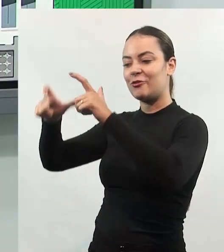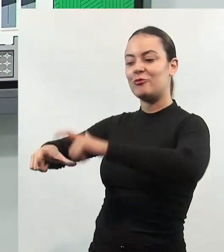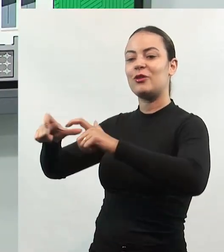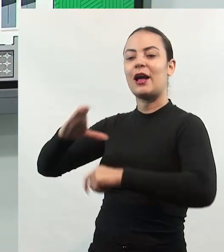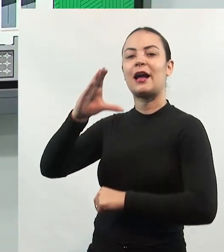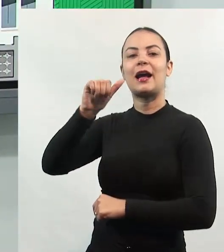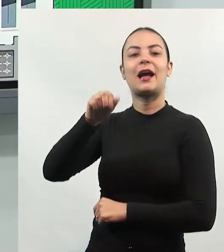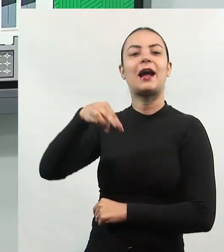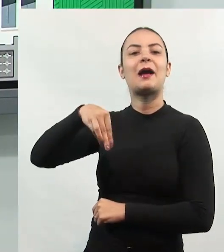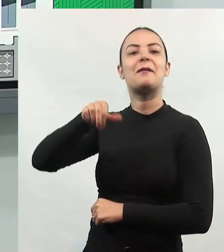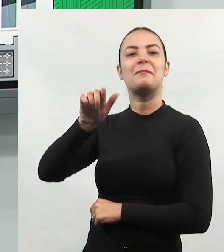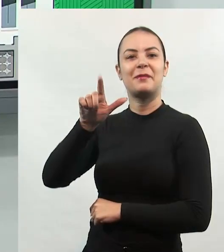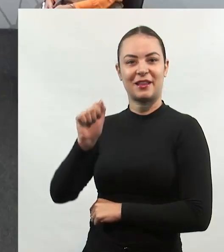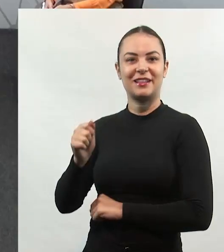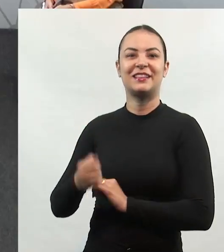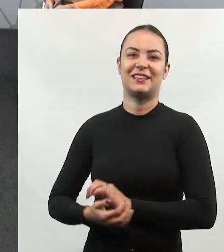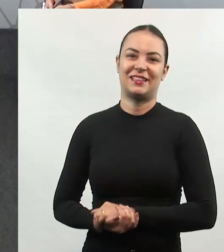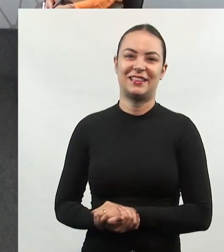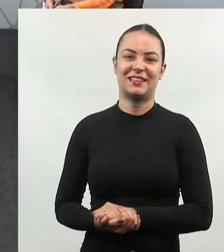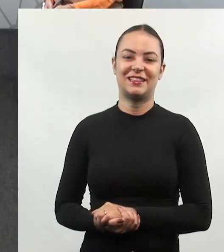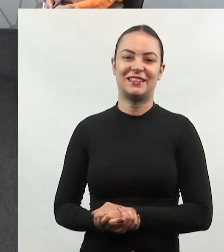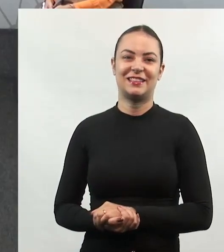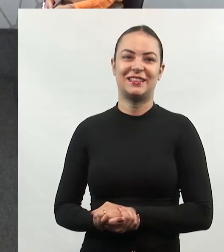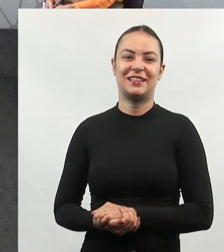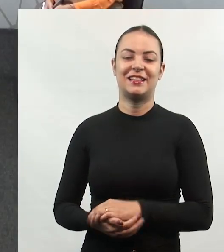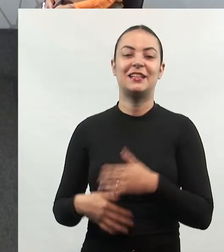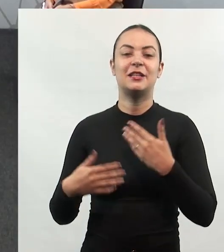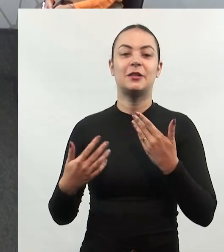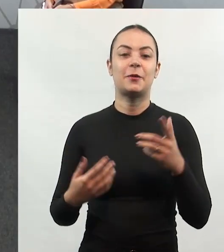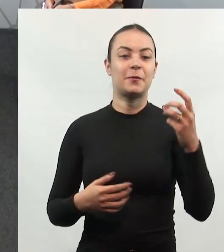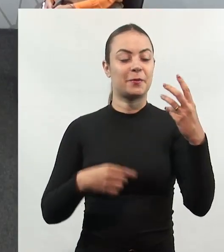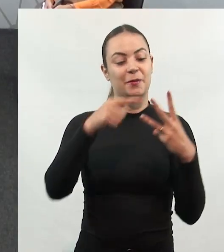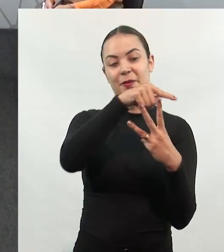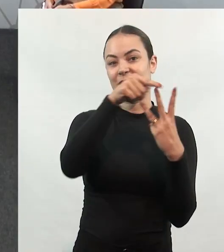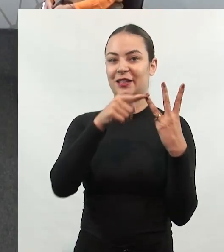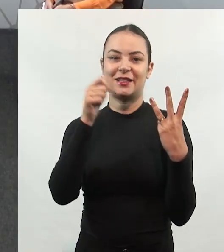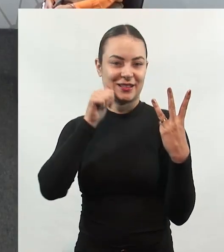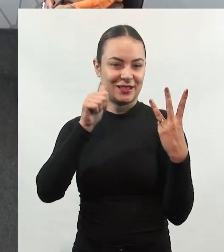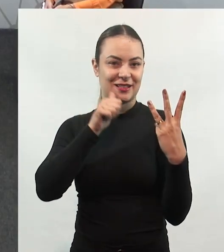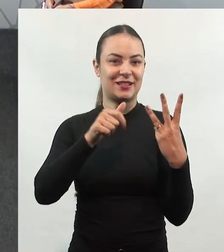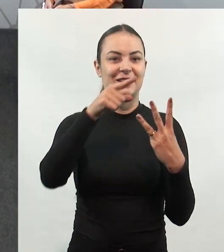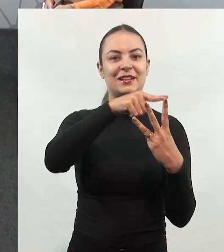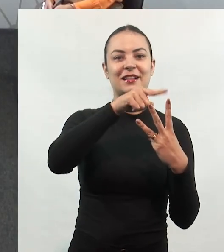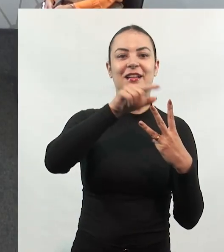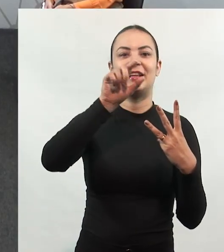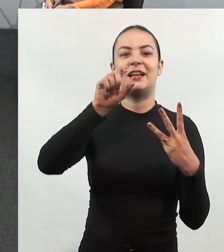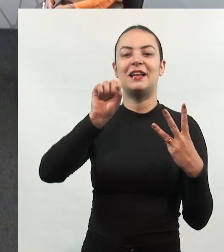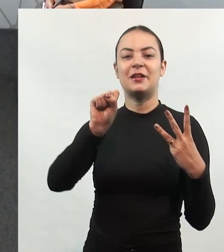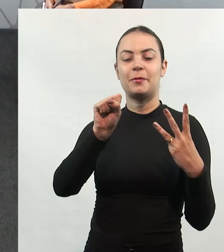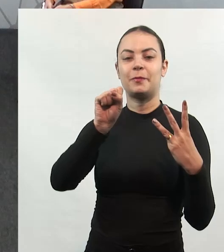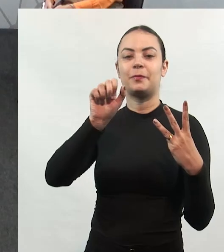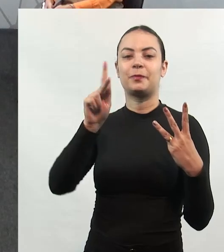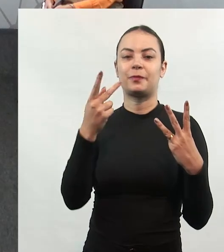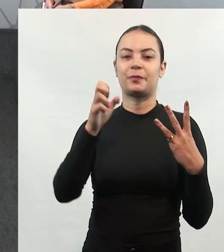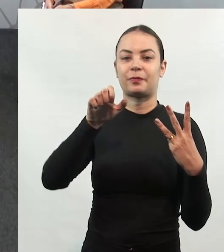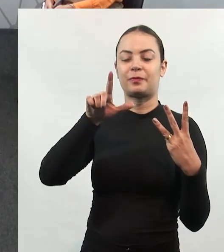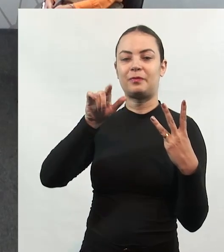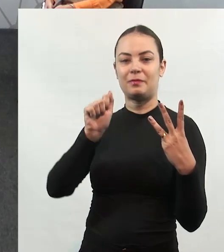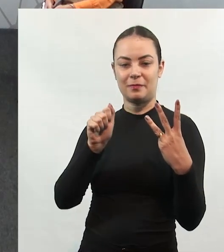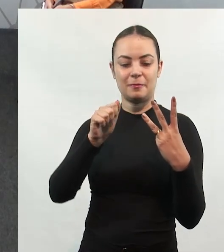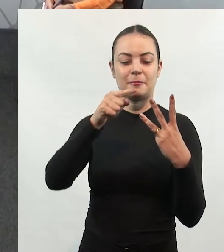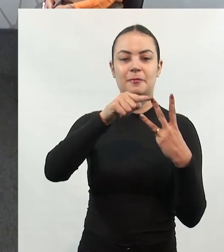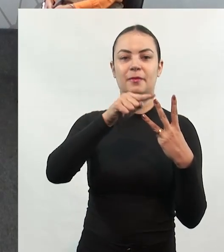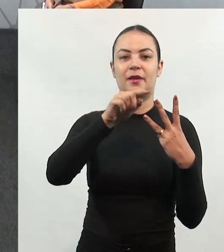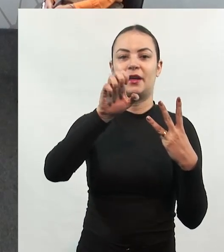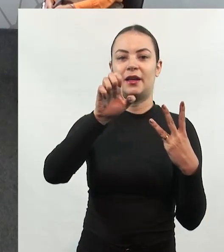Sheila, a Elane e nós temos a Gláucia. Eu quero dizer que eu sou muito feliz em estar com vocês